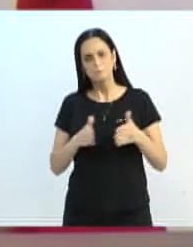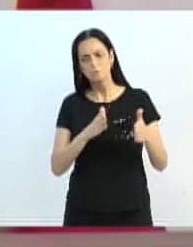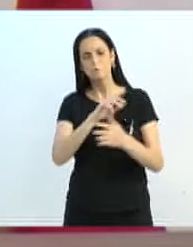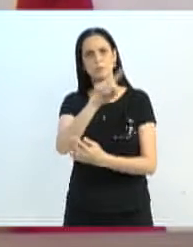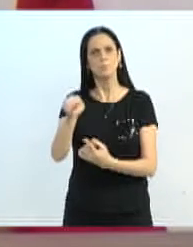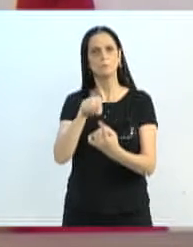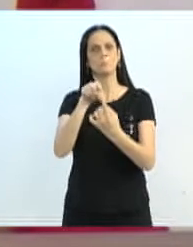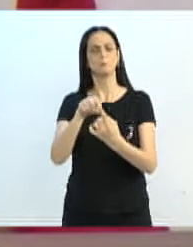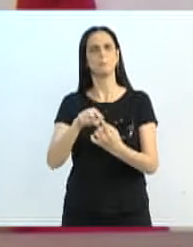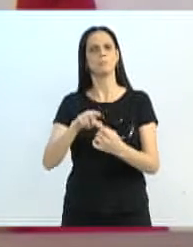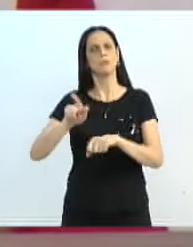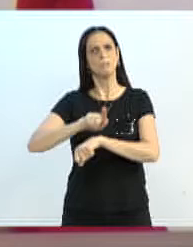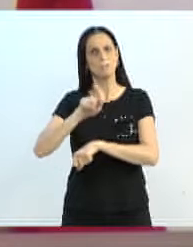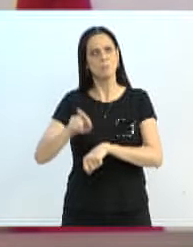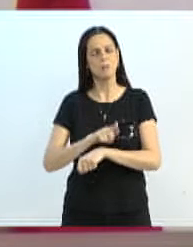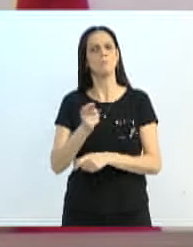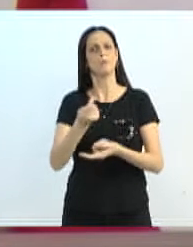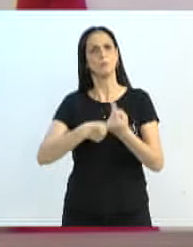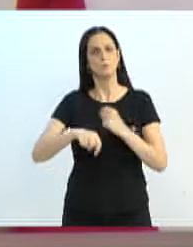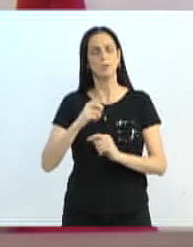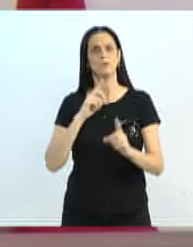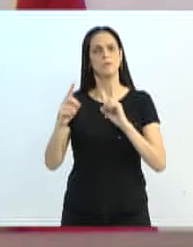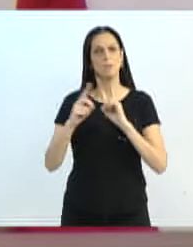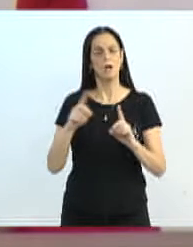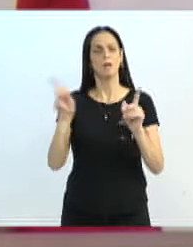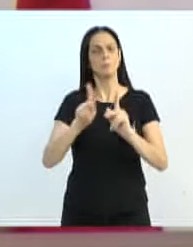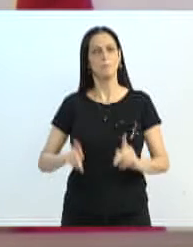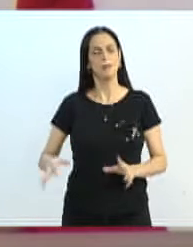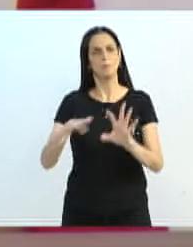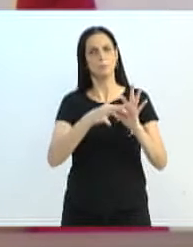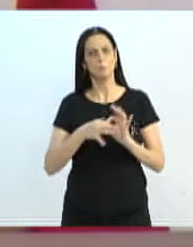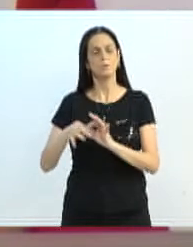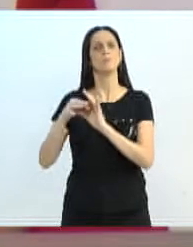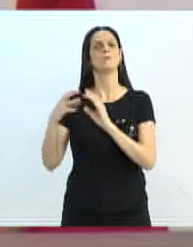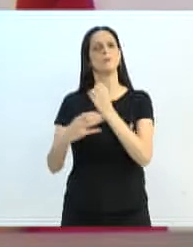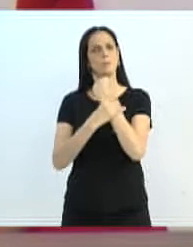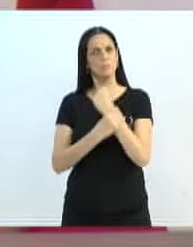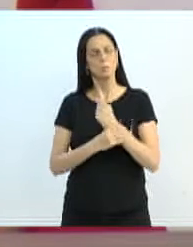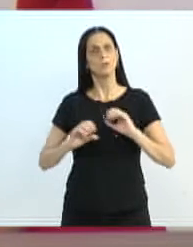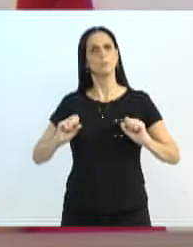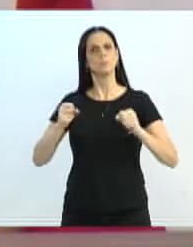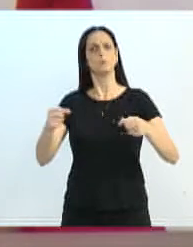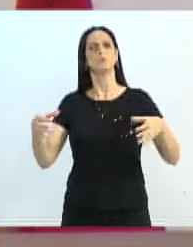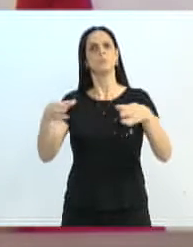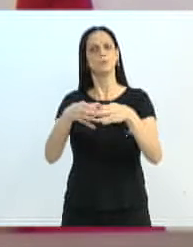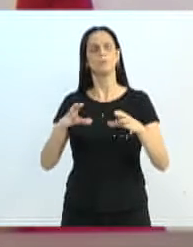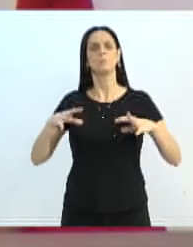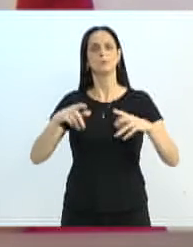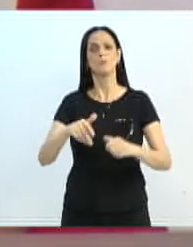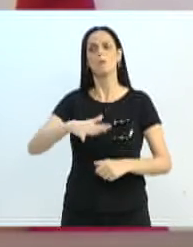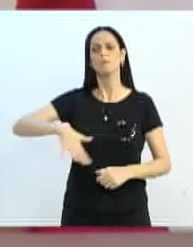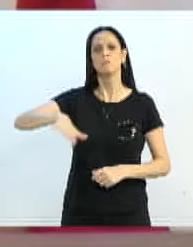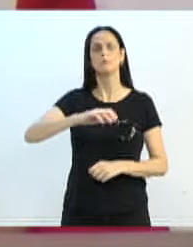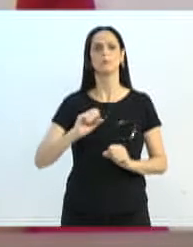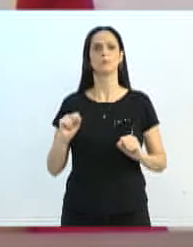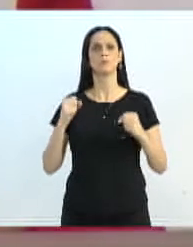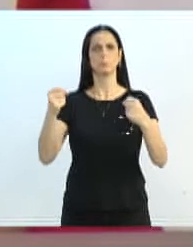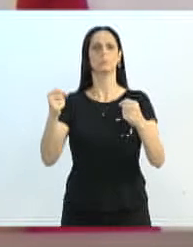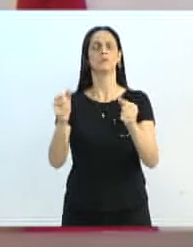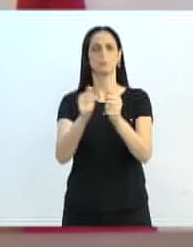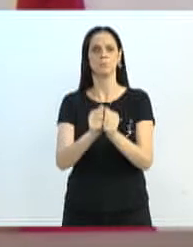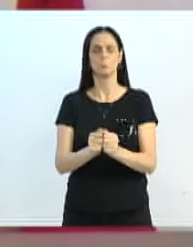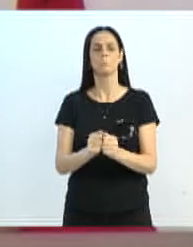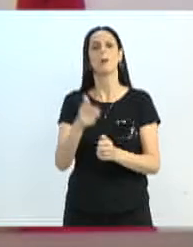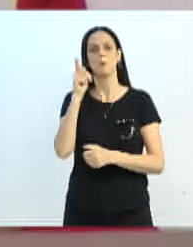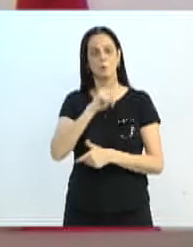de gestão, de administração, de diálogo, de união, de paz, de segurança, de esforços conjuntos entre todas as forças para sairmos da atual